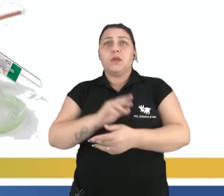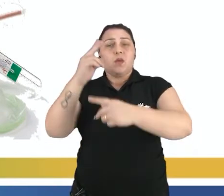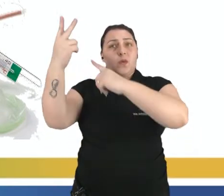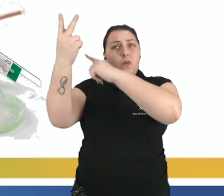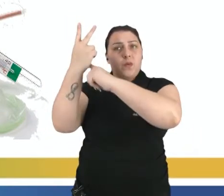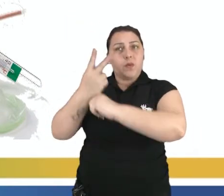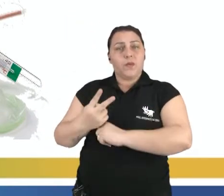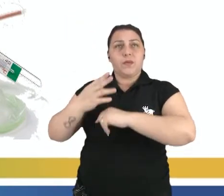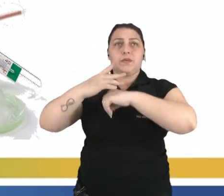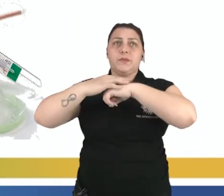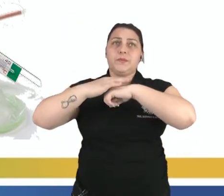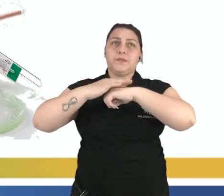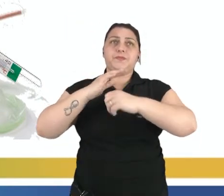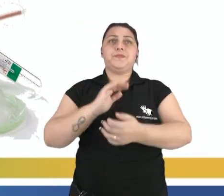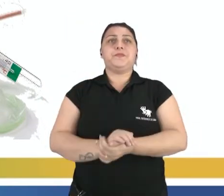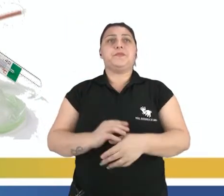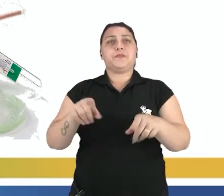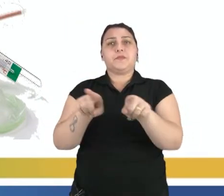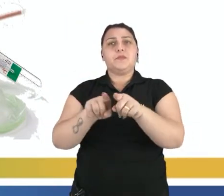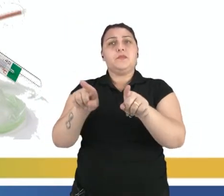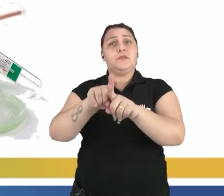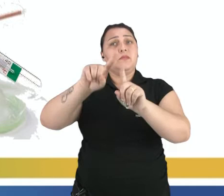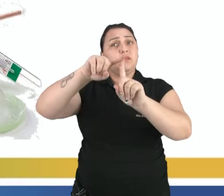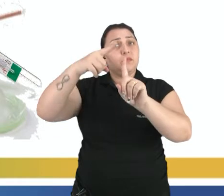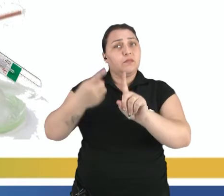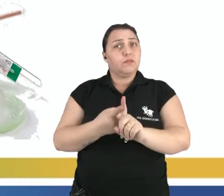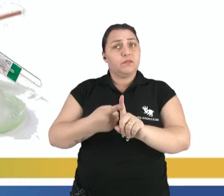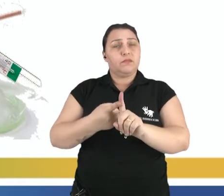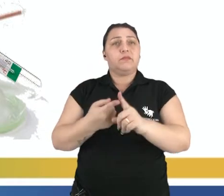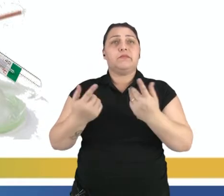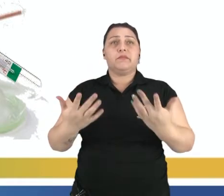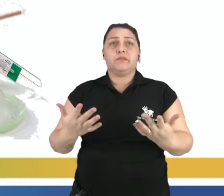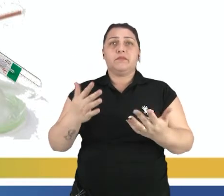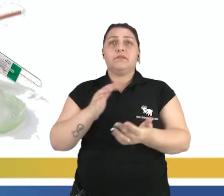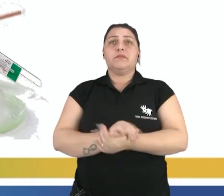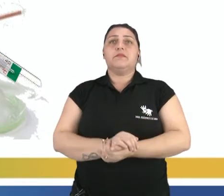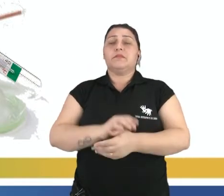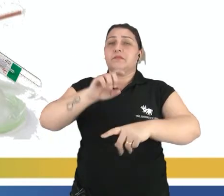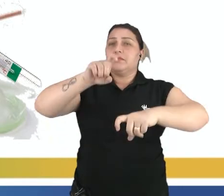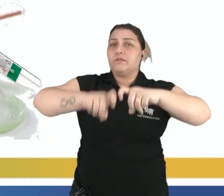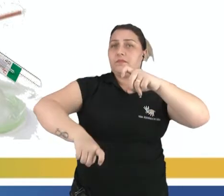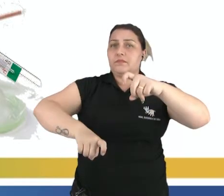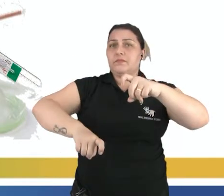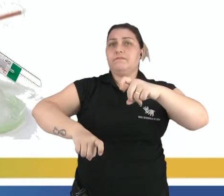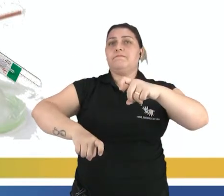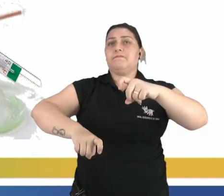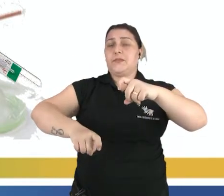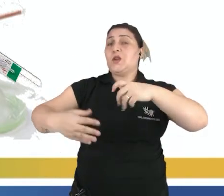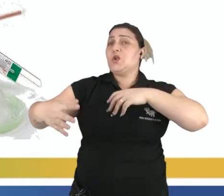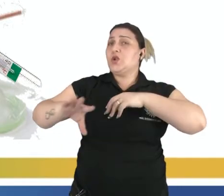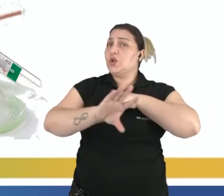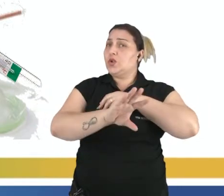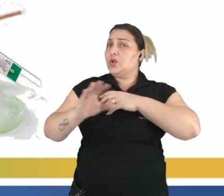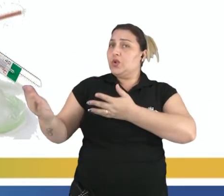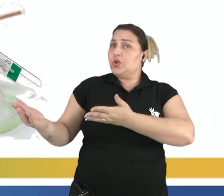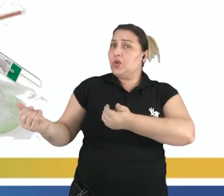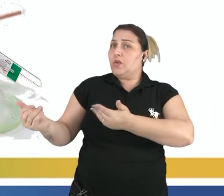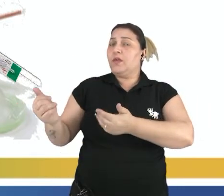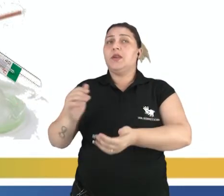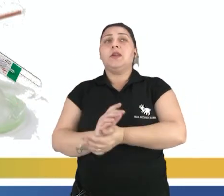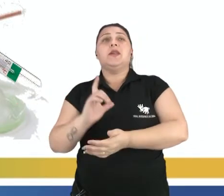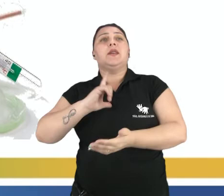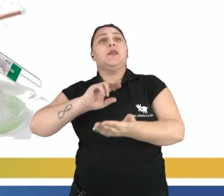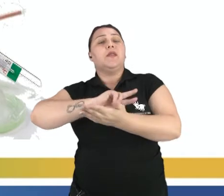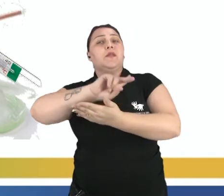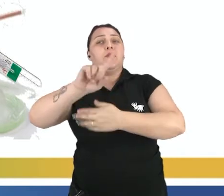prevenir dessas doenças, né? E também da gravidez, no caso de uma relação sexual ainda muito jovem. Existem